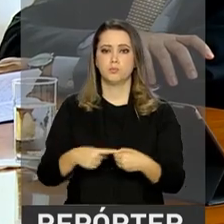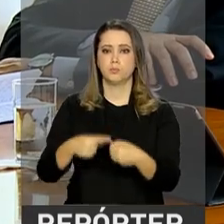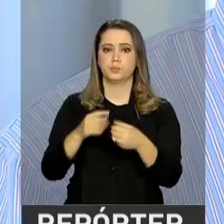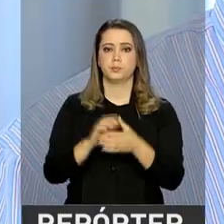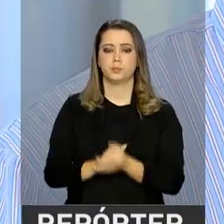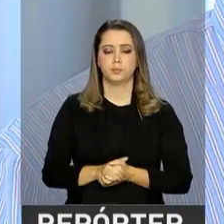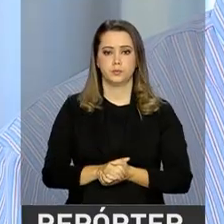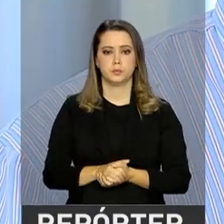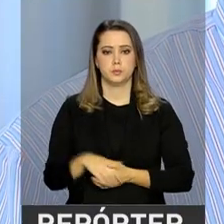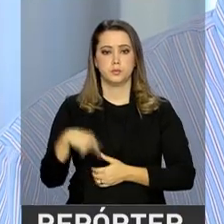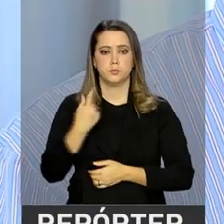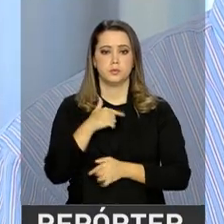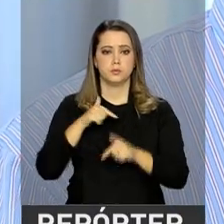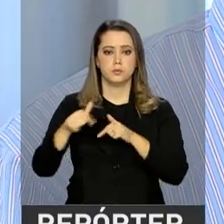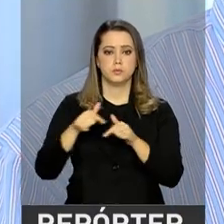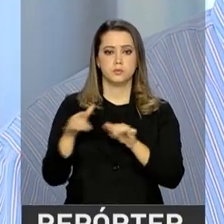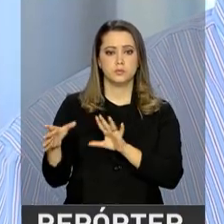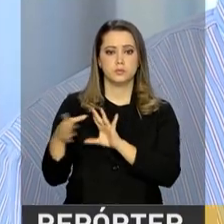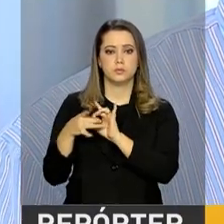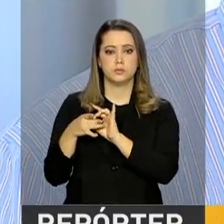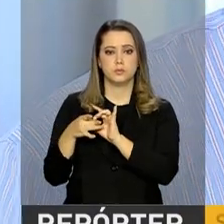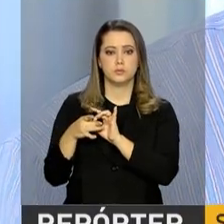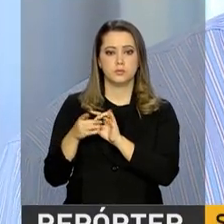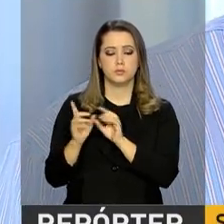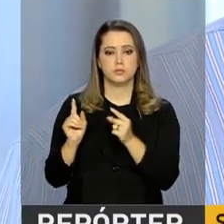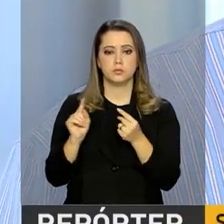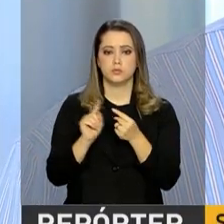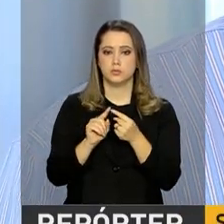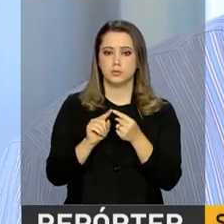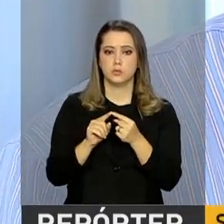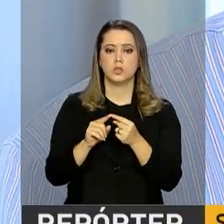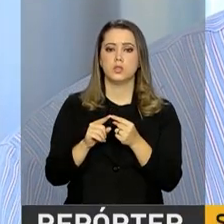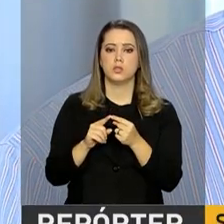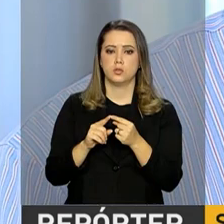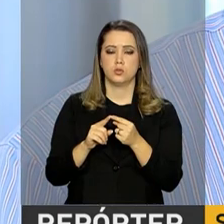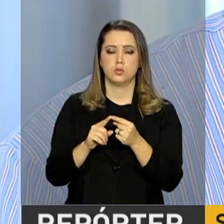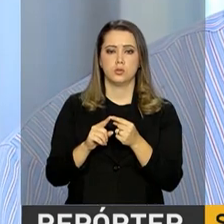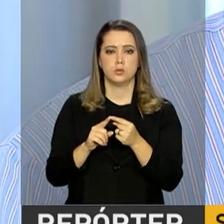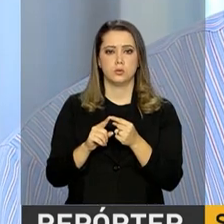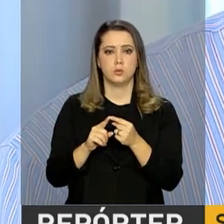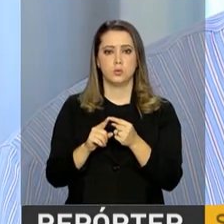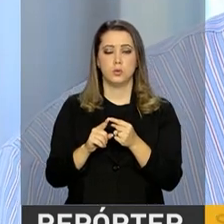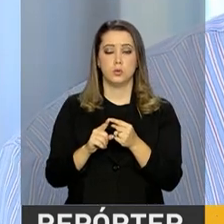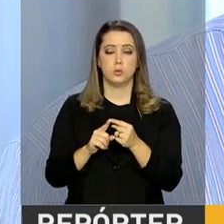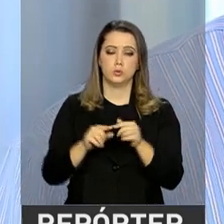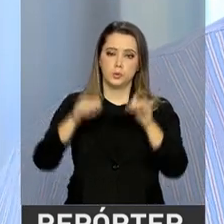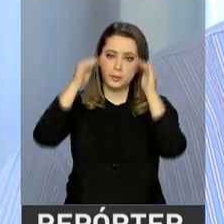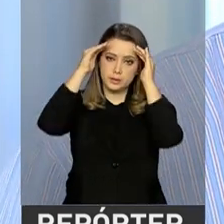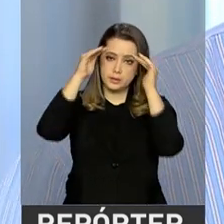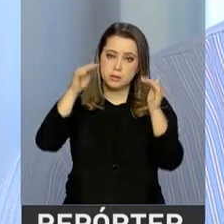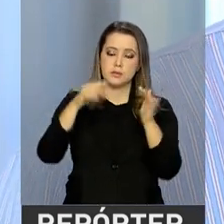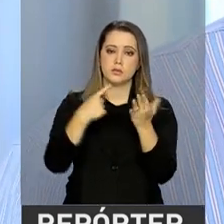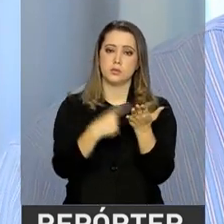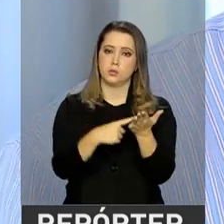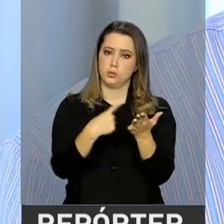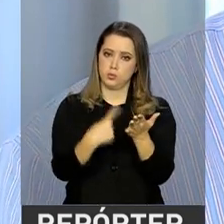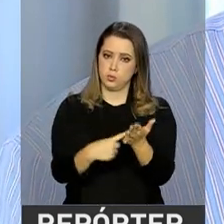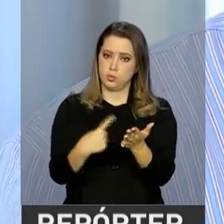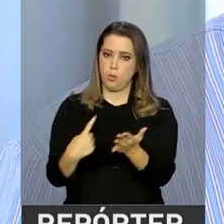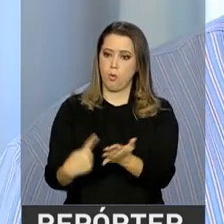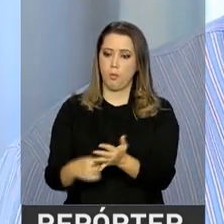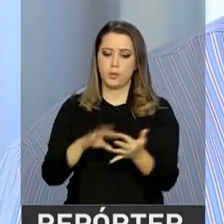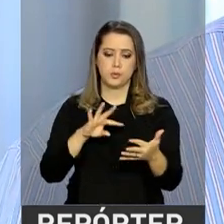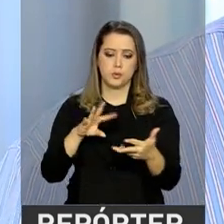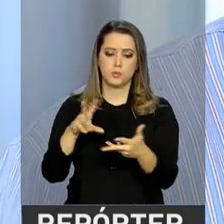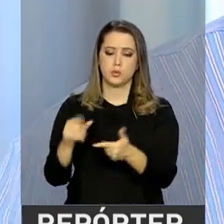país. Estamos trabalhando em parceria, de acordo e subordinado com os compromissos internacionais brasileiros, com as nossas leis, que